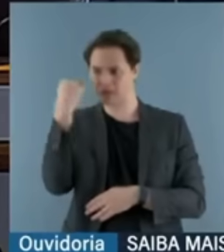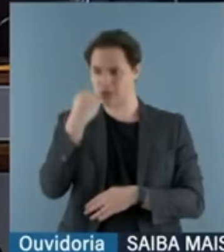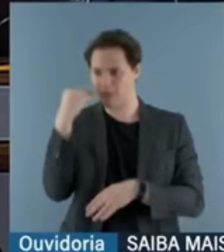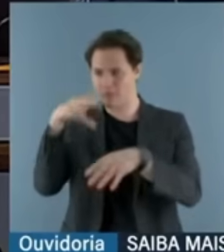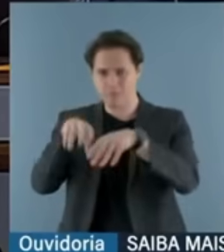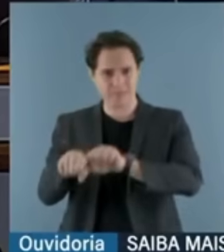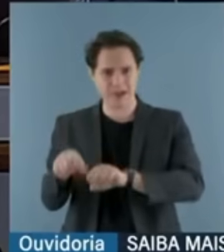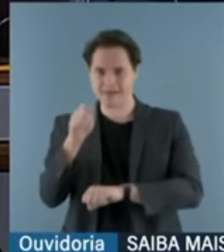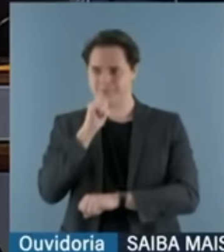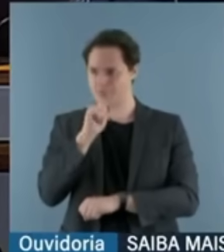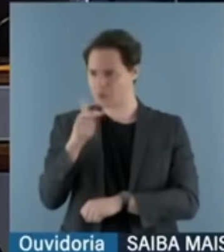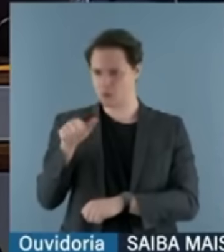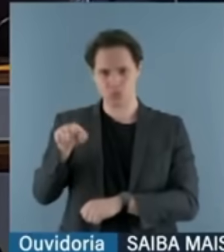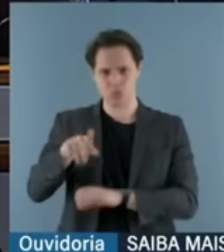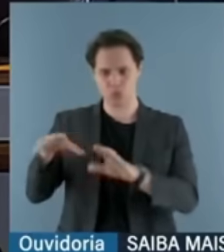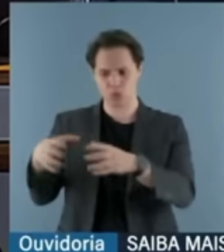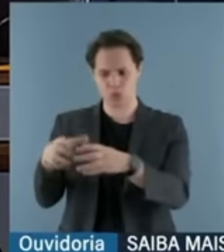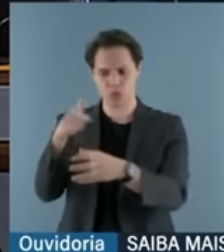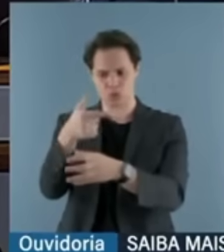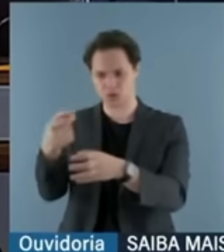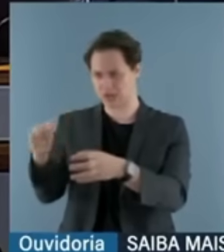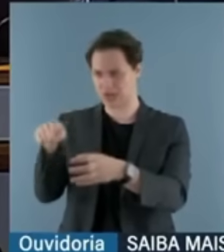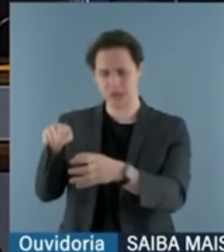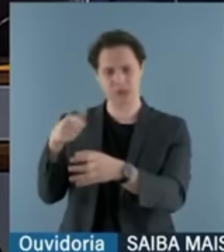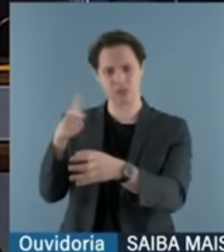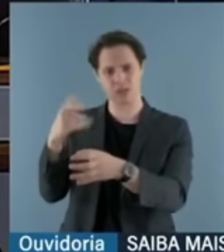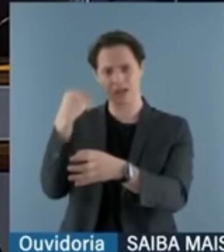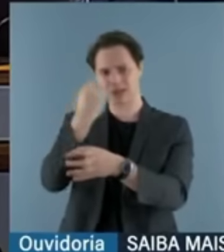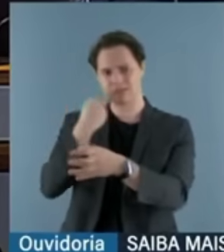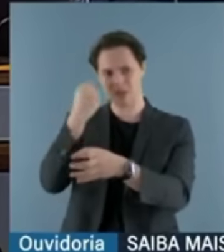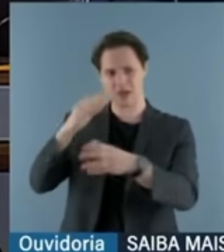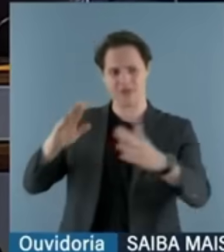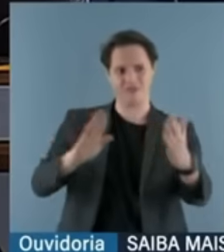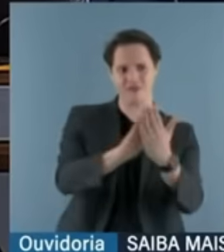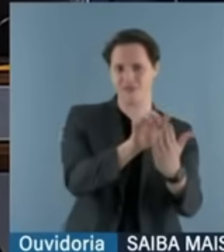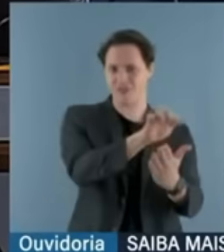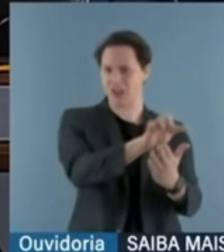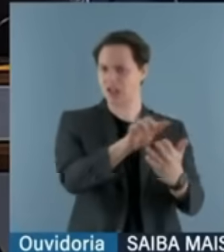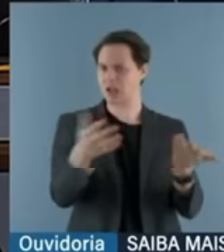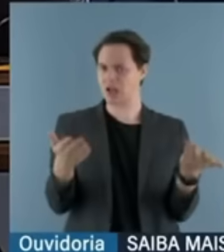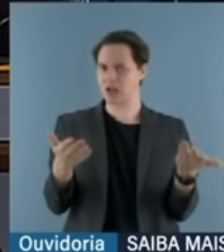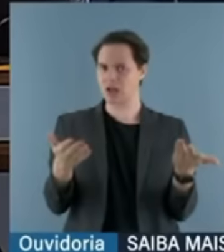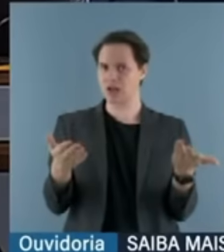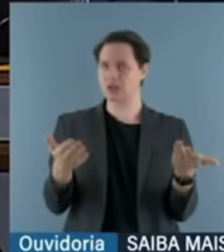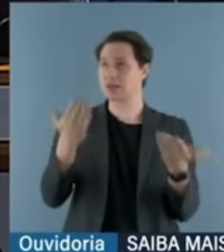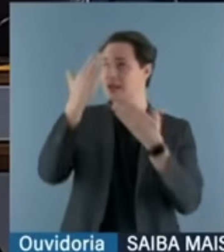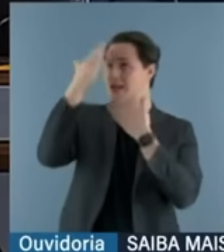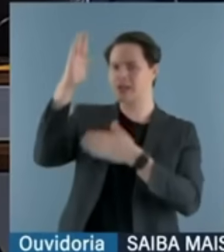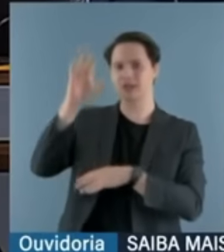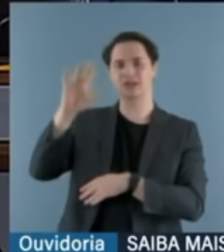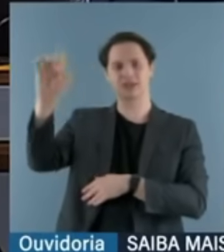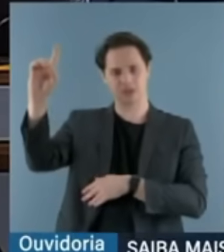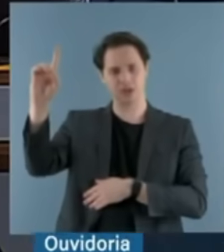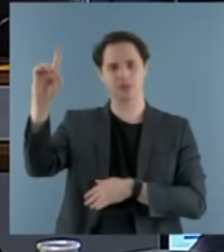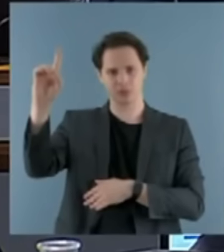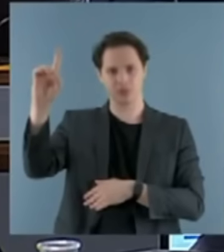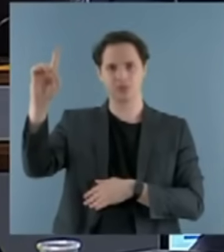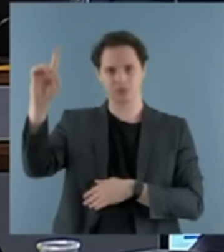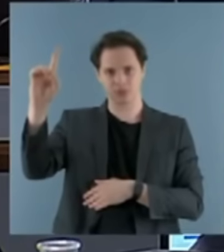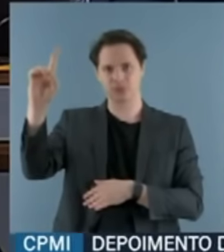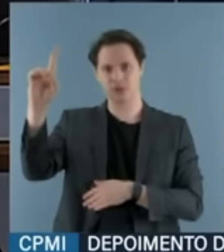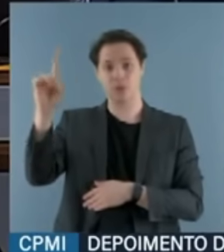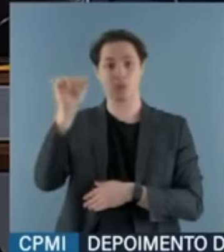e a experiência necessária para o enfrentamento dessa natureza, graças a Deus, a